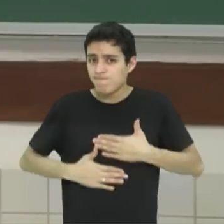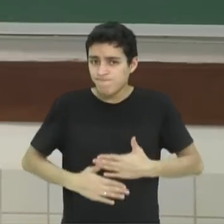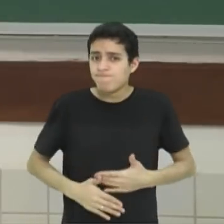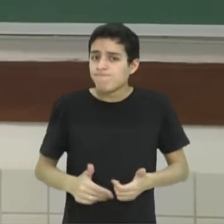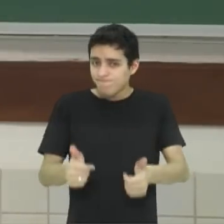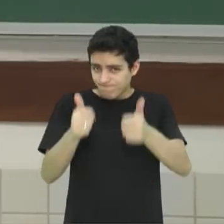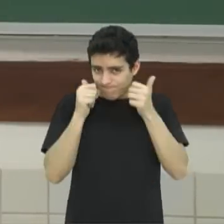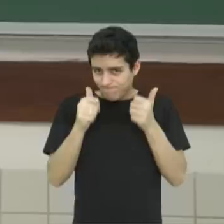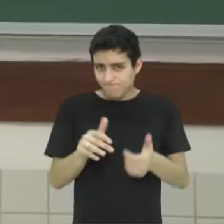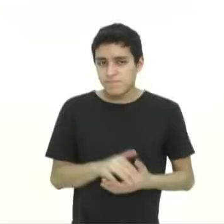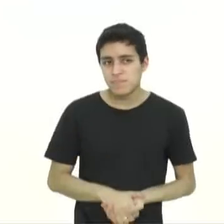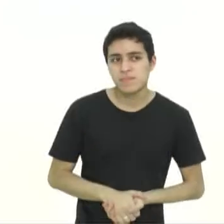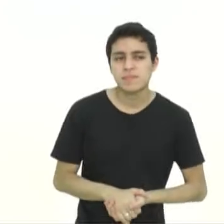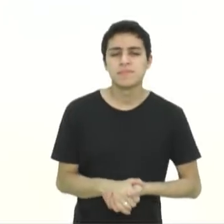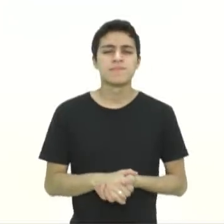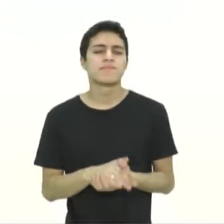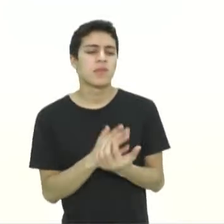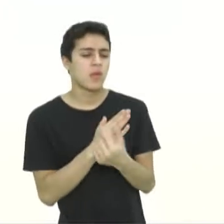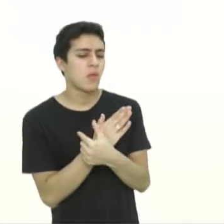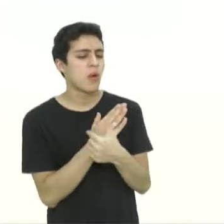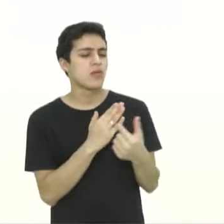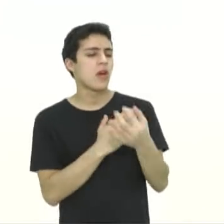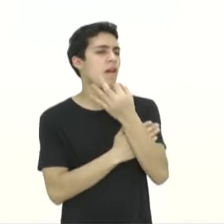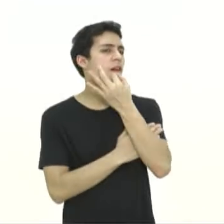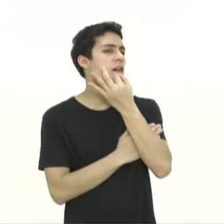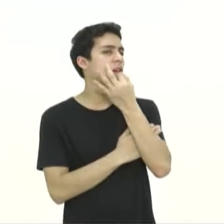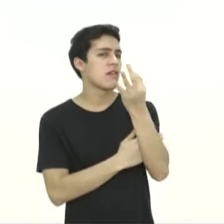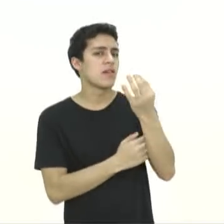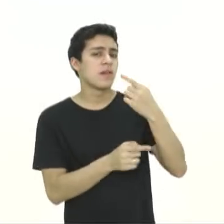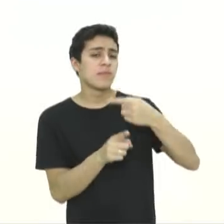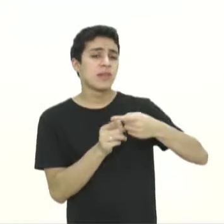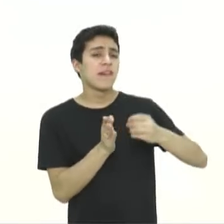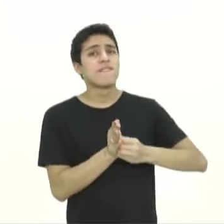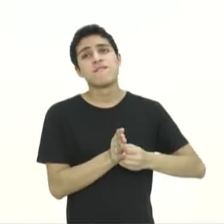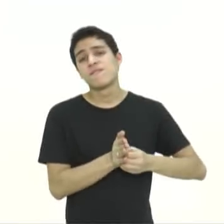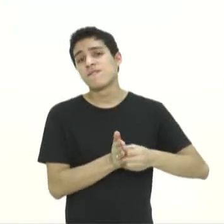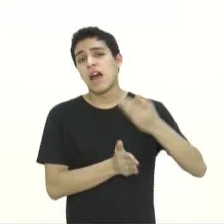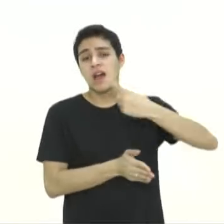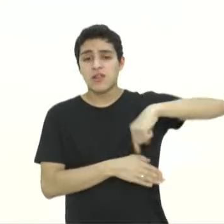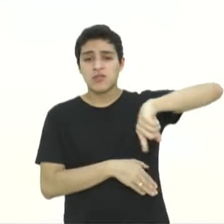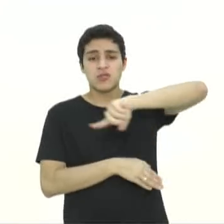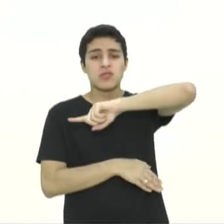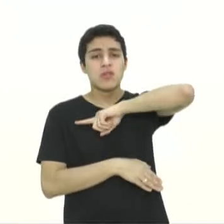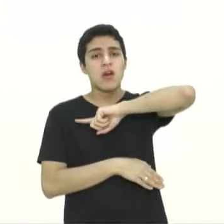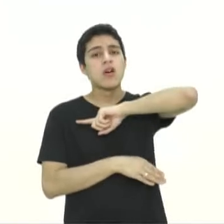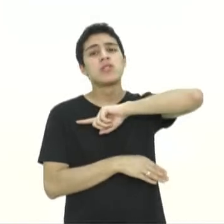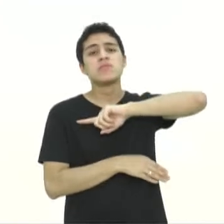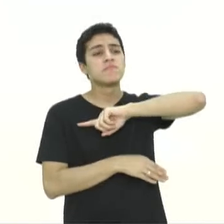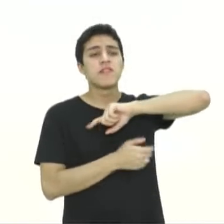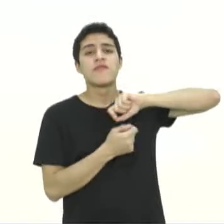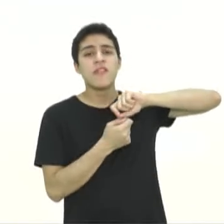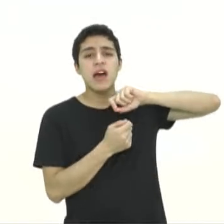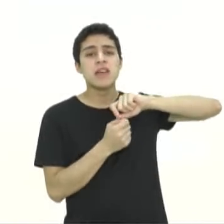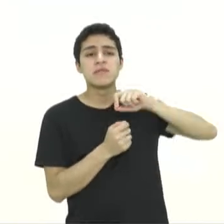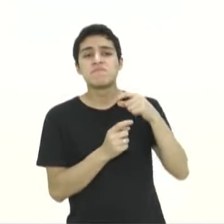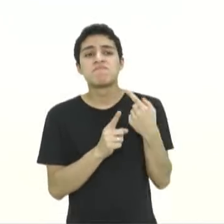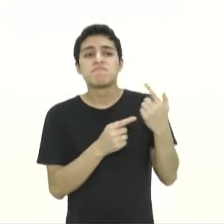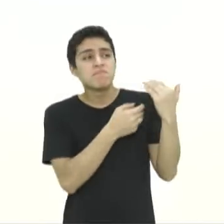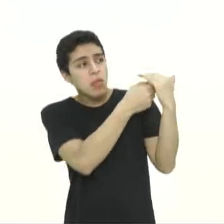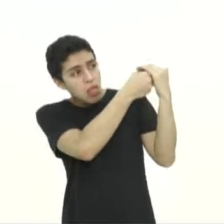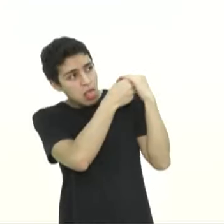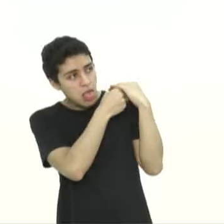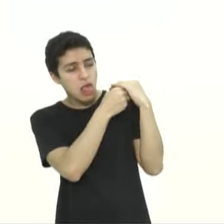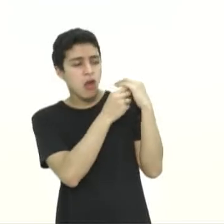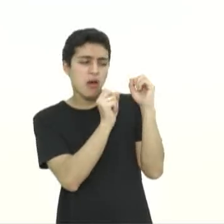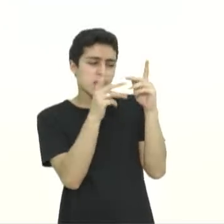Então vamos ver, o autor critica o fato de muitas vezes fazermos algo somente porque nos foi dito, sem